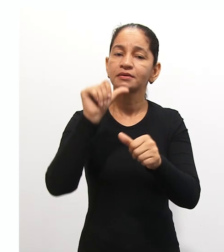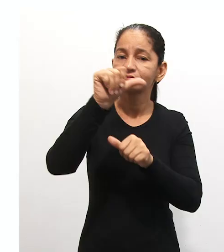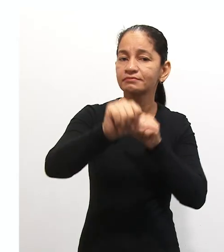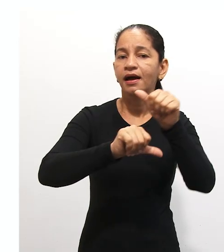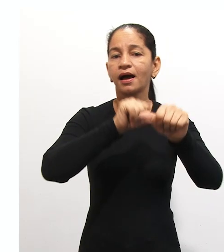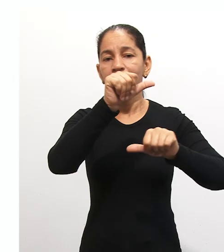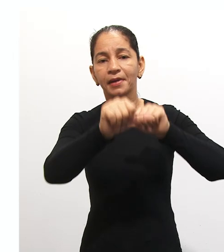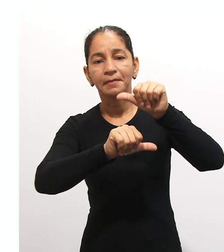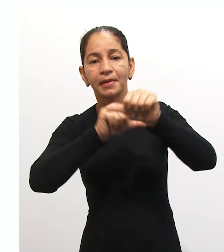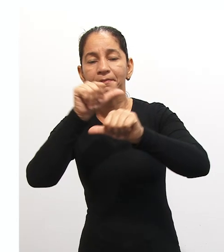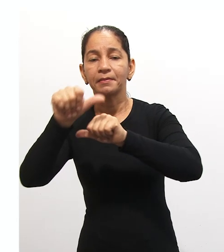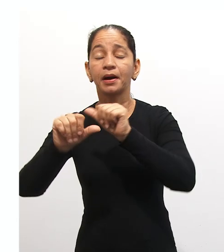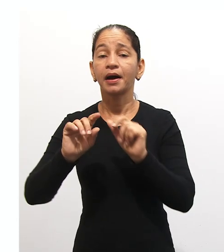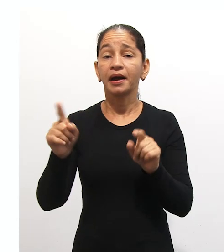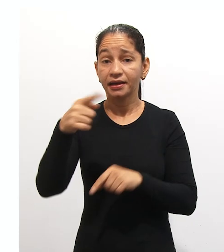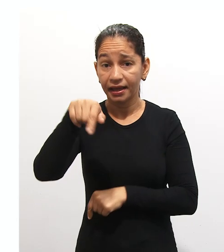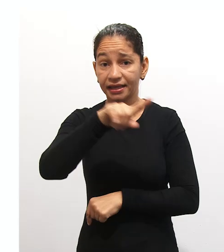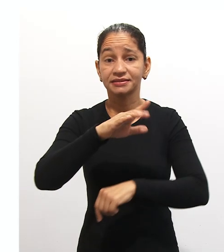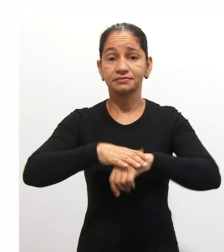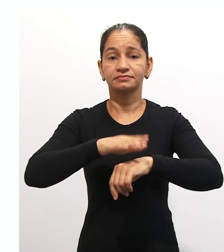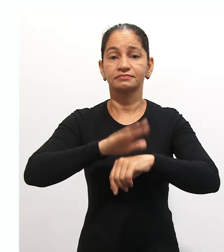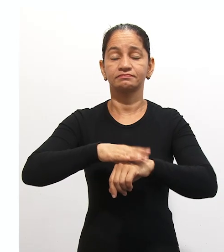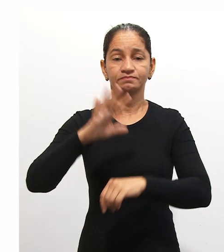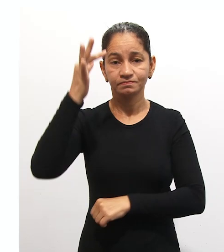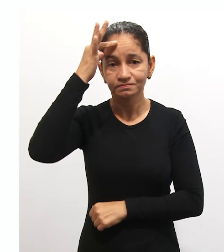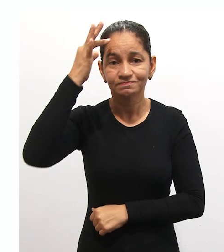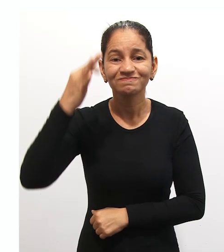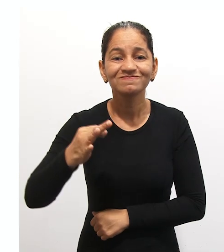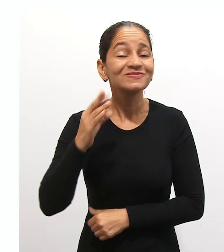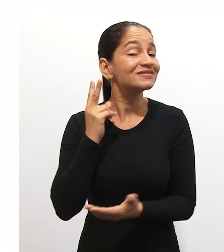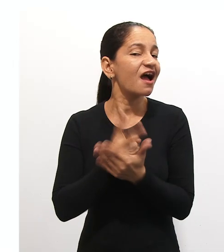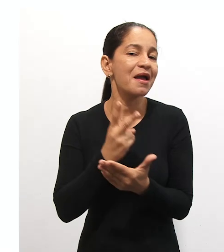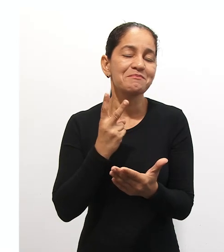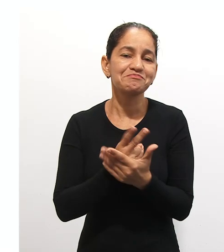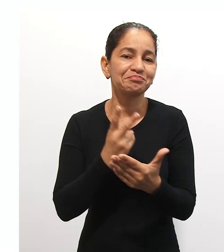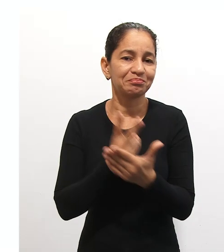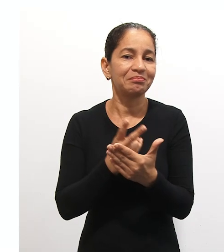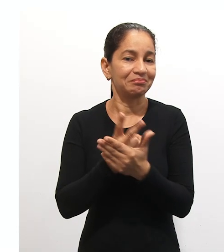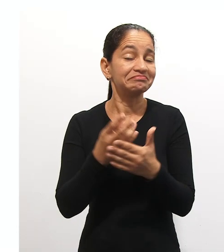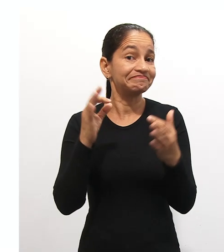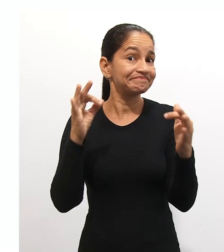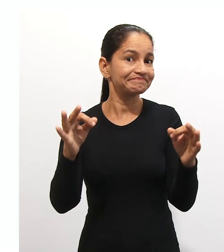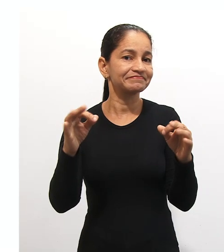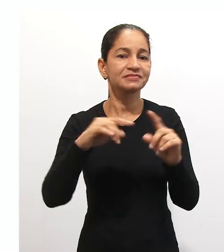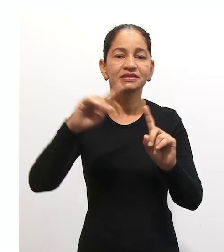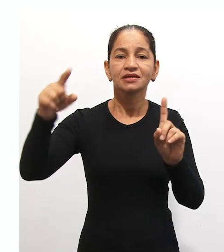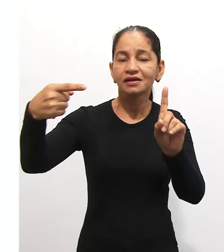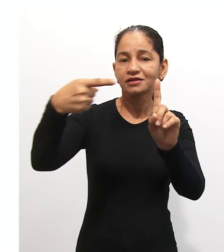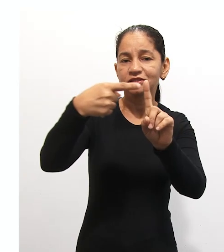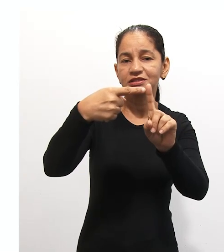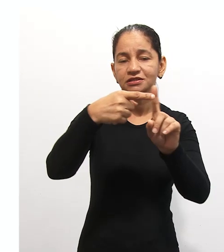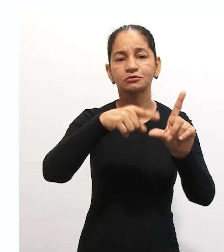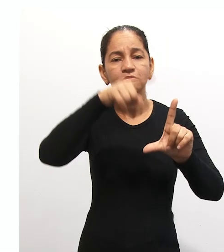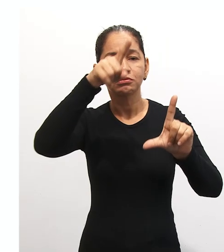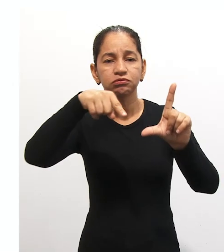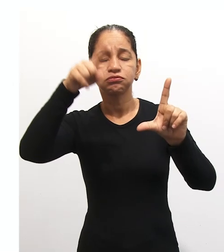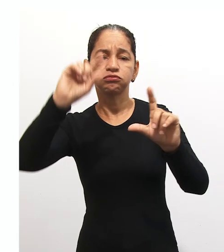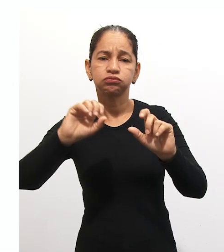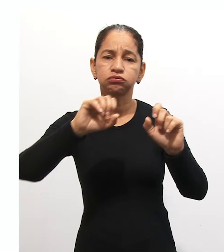informações úteis para a tomada de decisão. Indicadores de desempenho. Para avaliar se